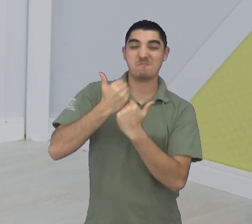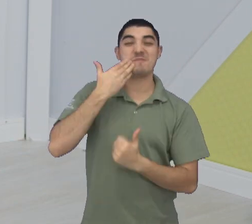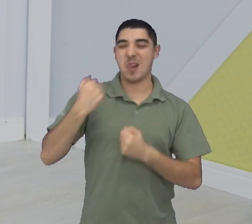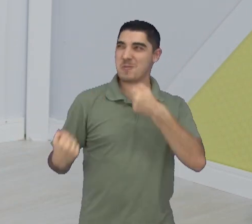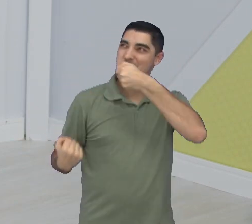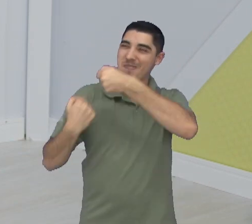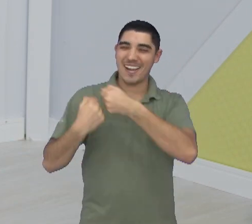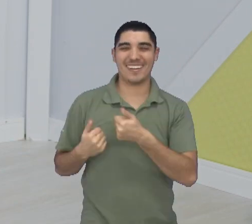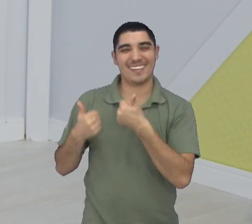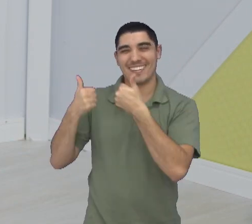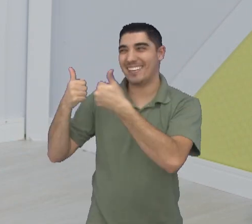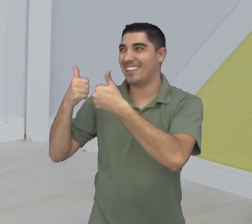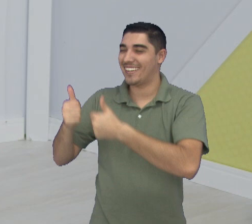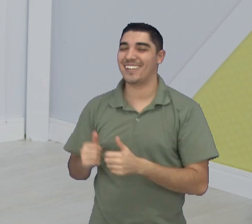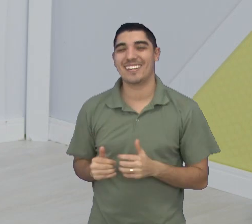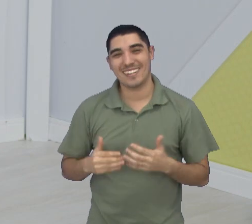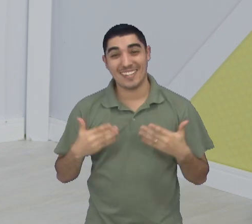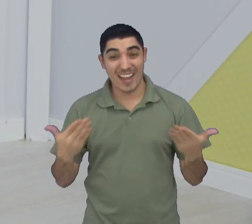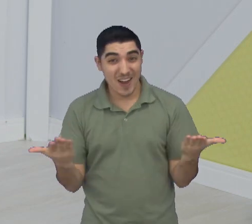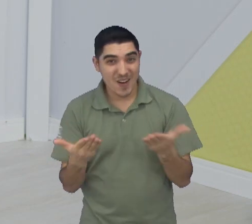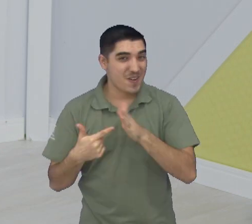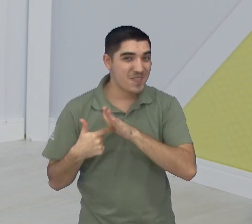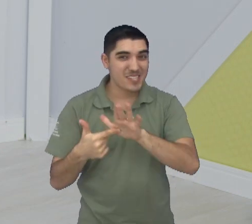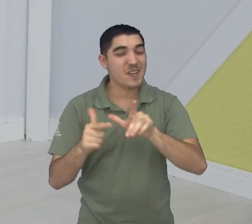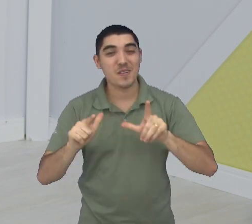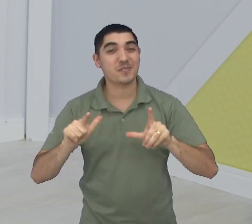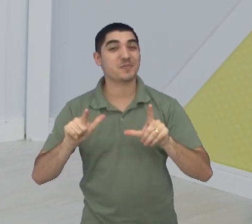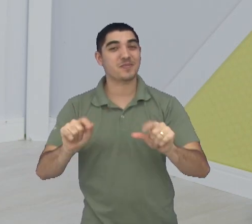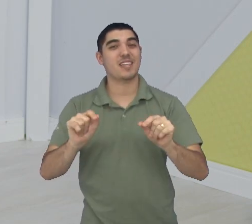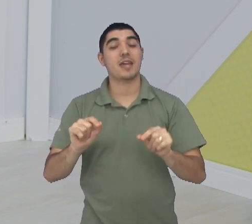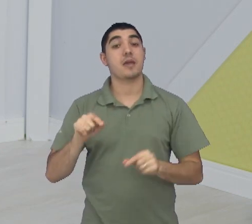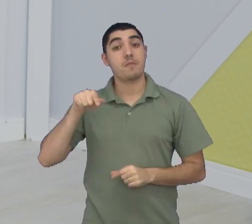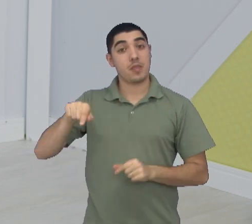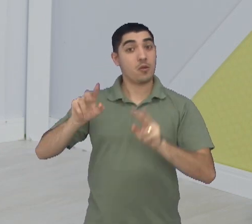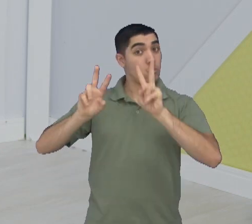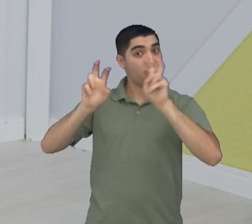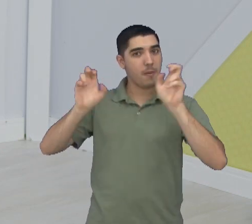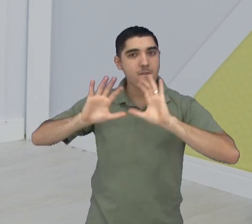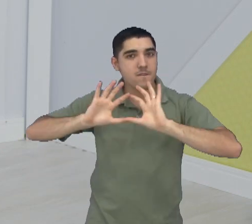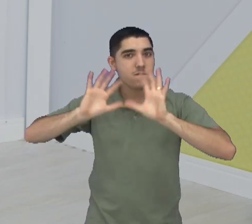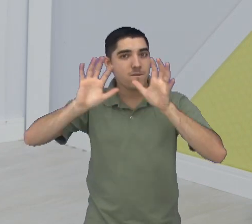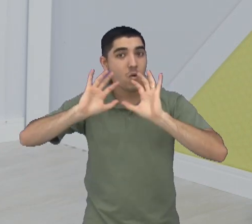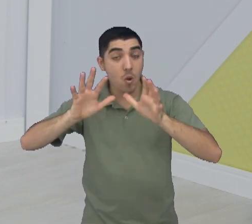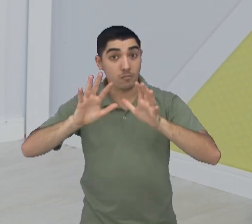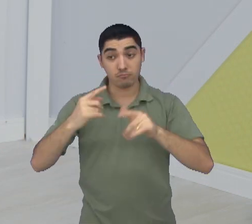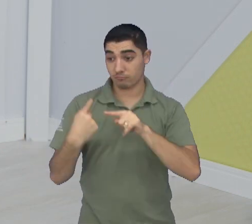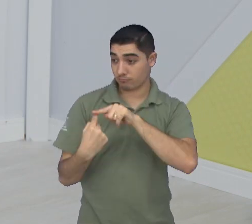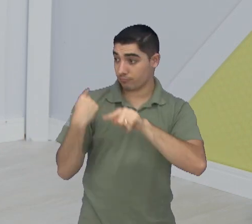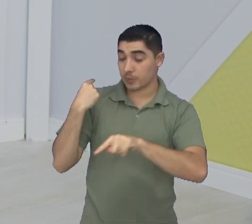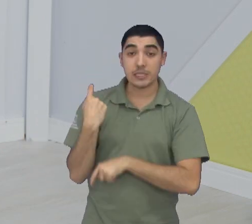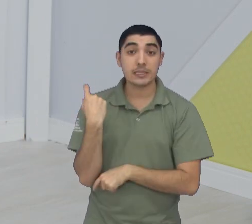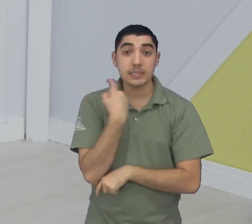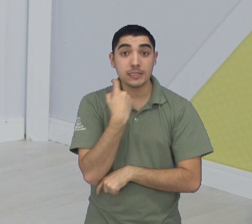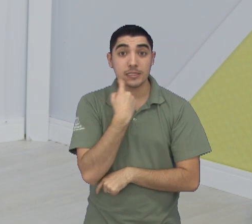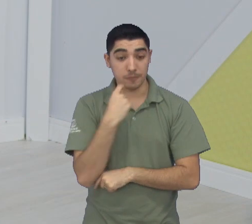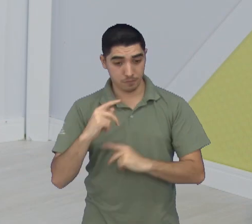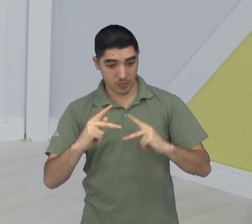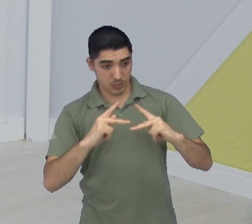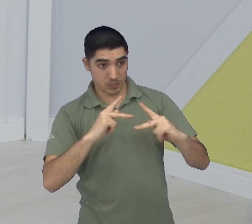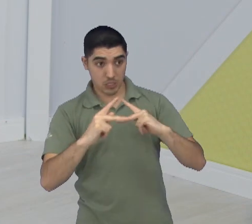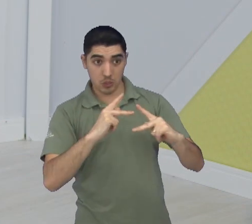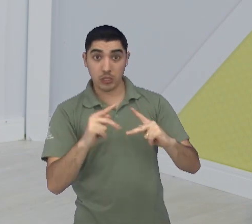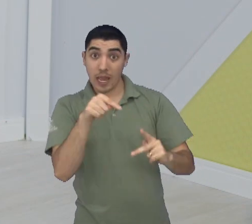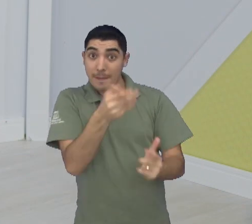Hora do Esporte a gente vai começar o Hora do Esporte falando sobre vôlei, porque sexta-feira teve o duelo dos